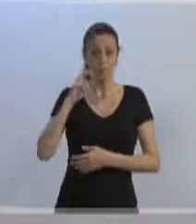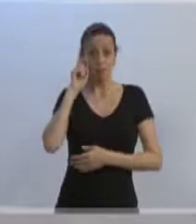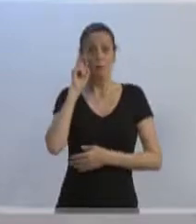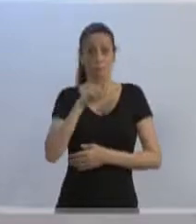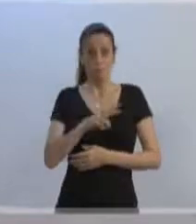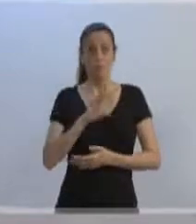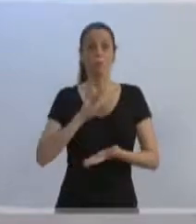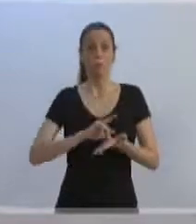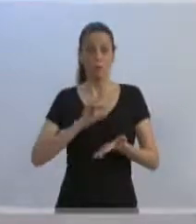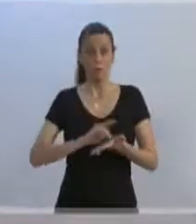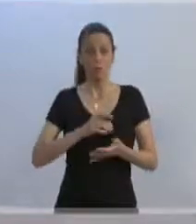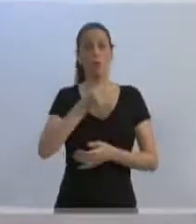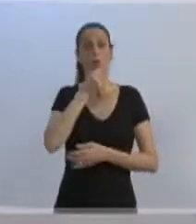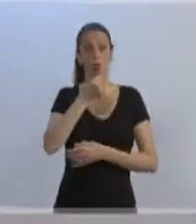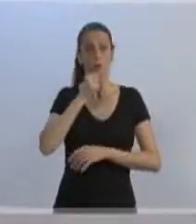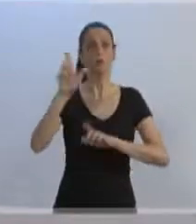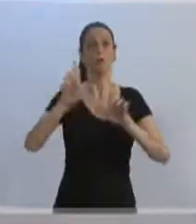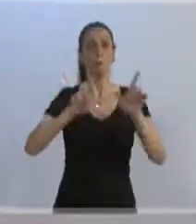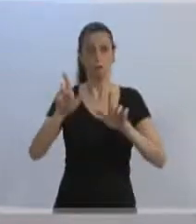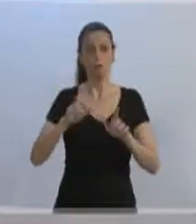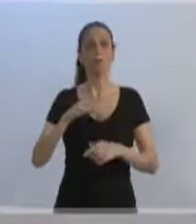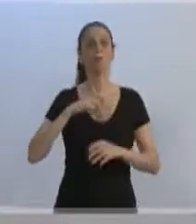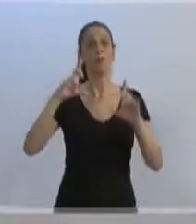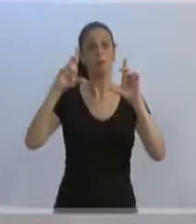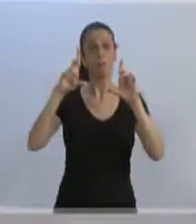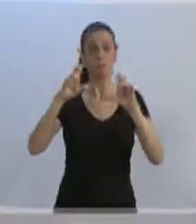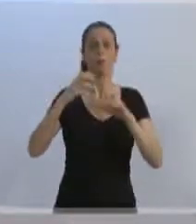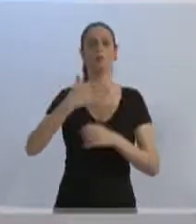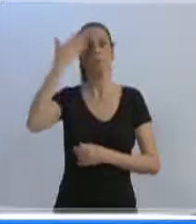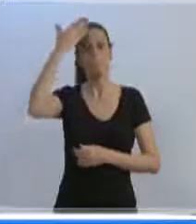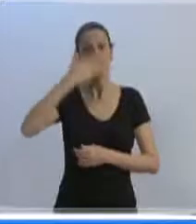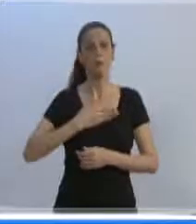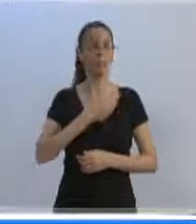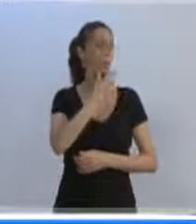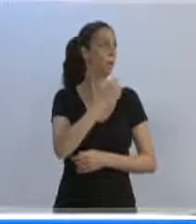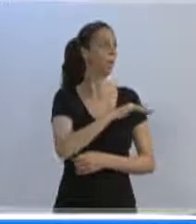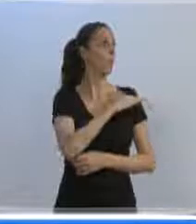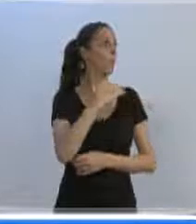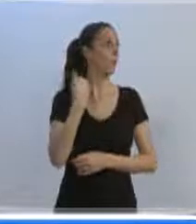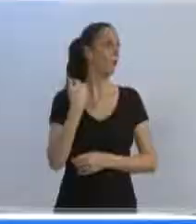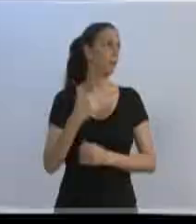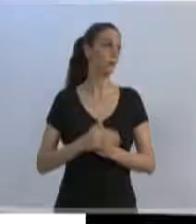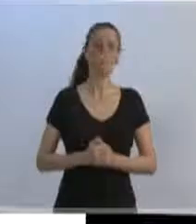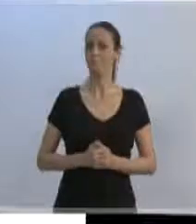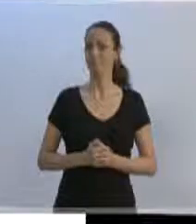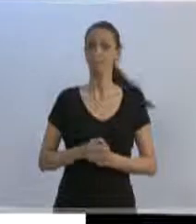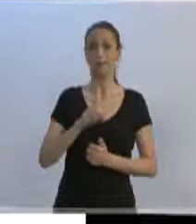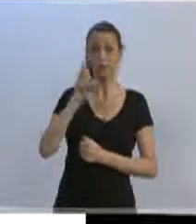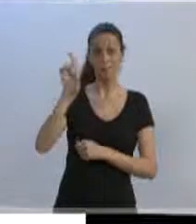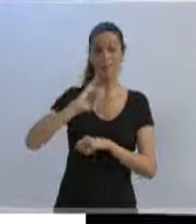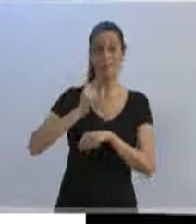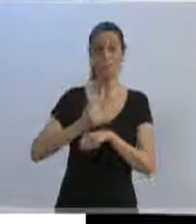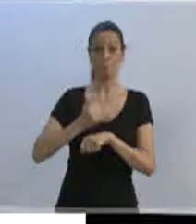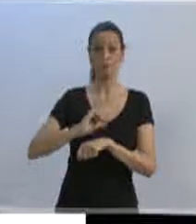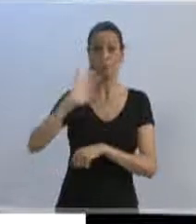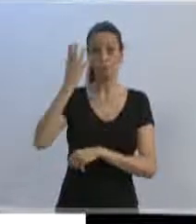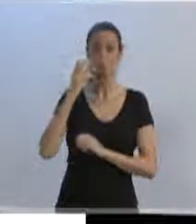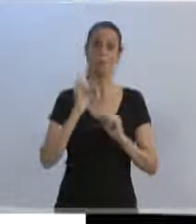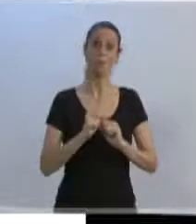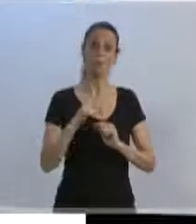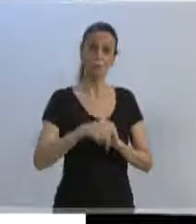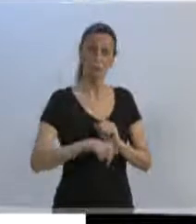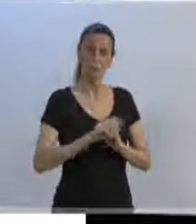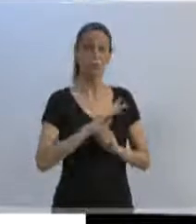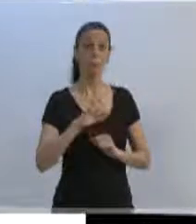qualificou essas fotos e fazendo favor ali está aí a prova agora do policial morto está acontecendo lá é futuramente que nós temos que evitar